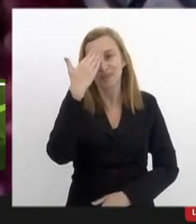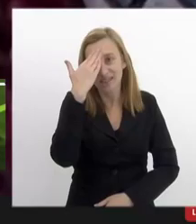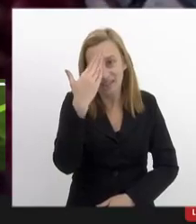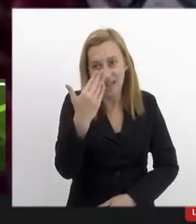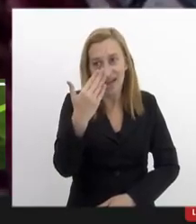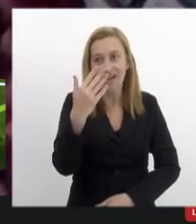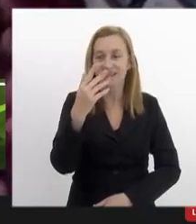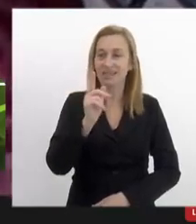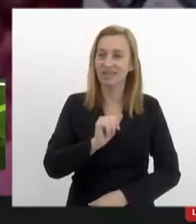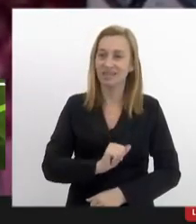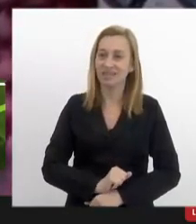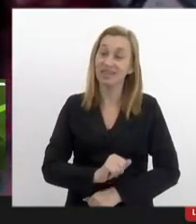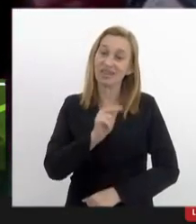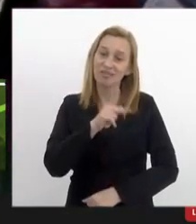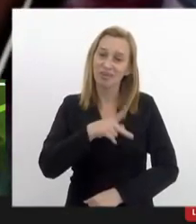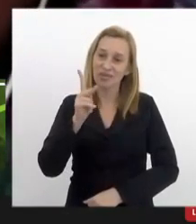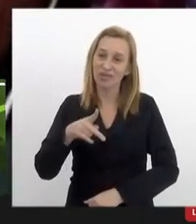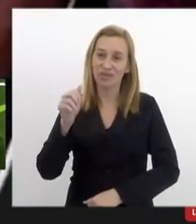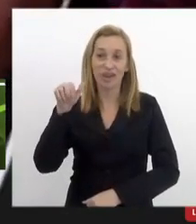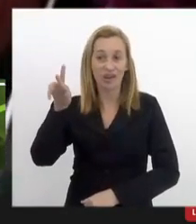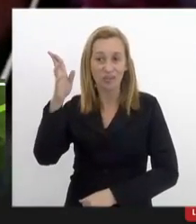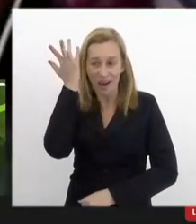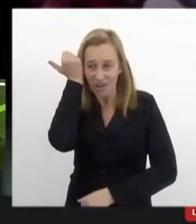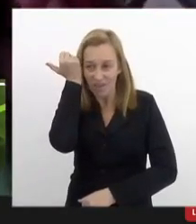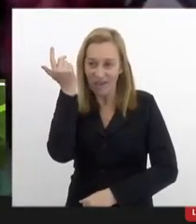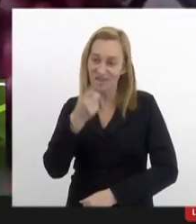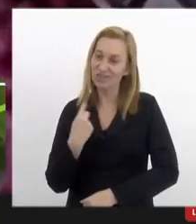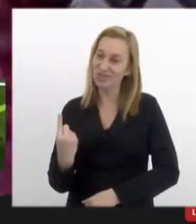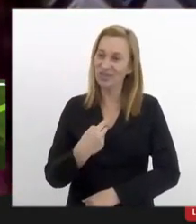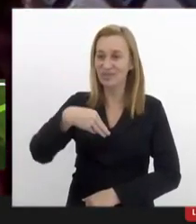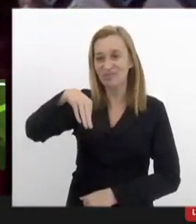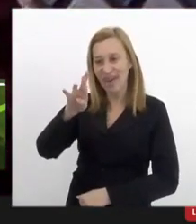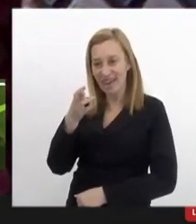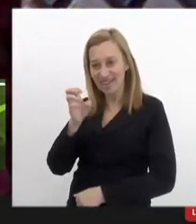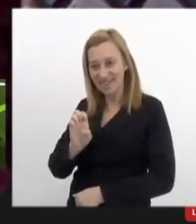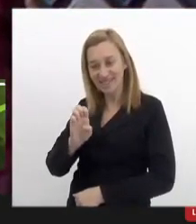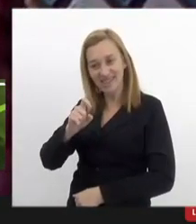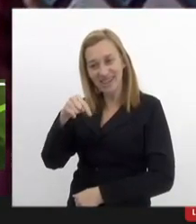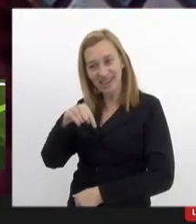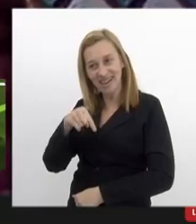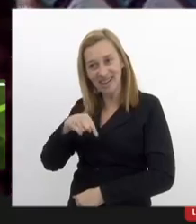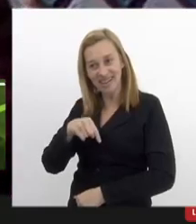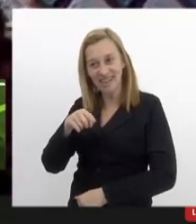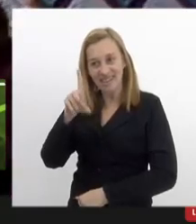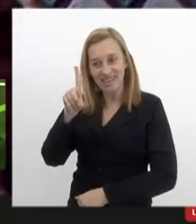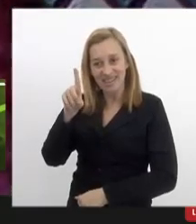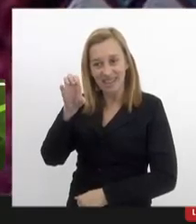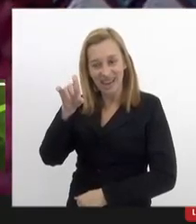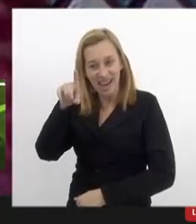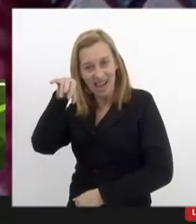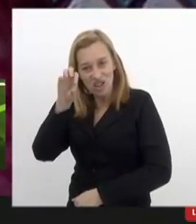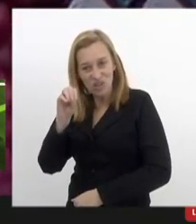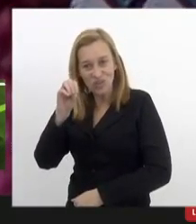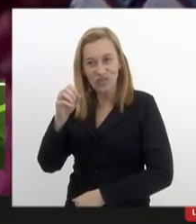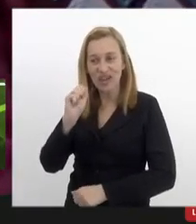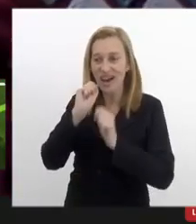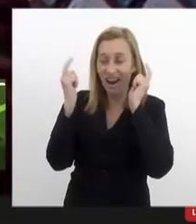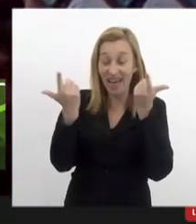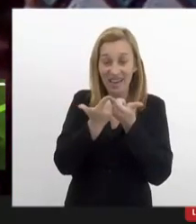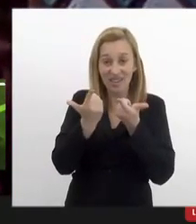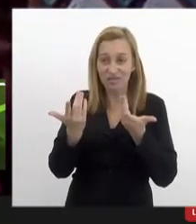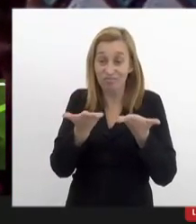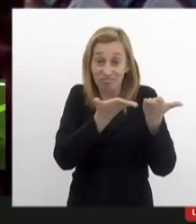obrigada, professor Eliomar Coelho, nosso mestre aqui, um dos nossos decanos da ALERJ, uma